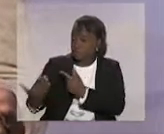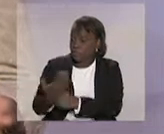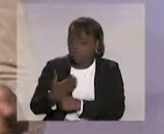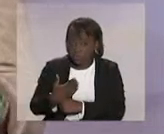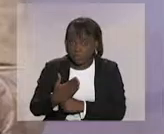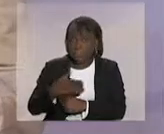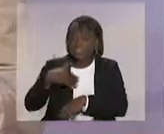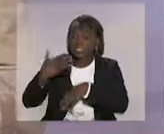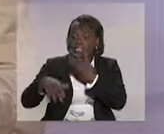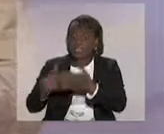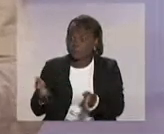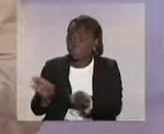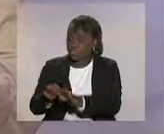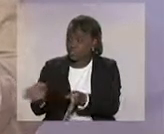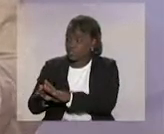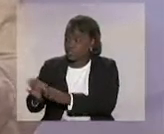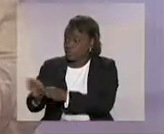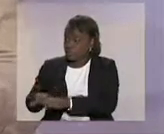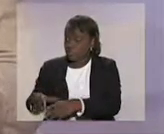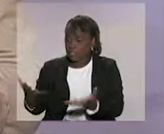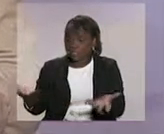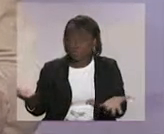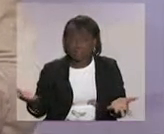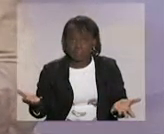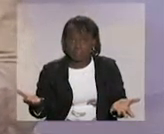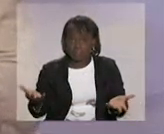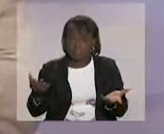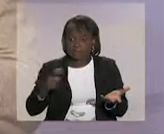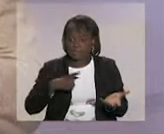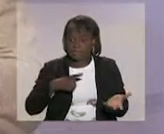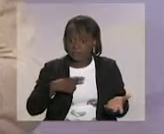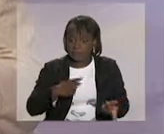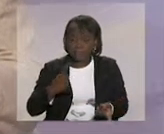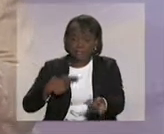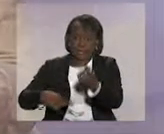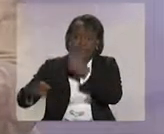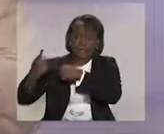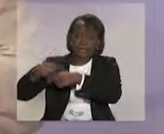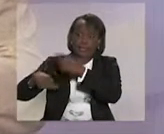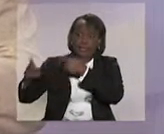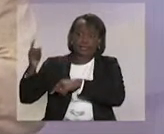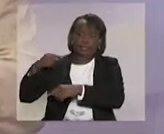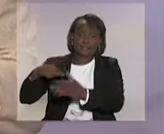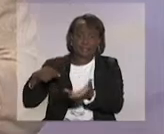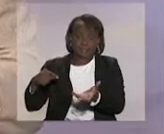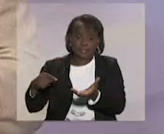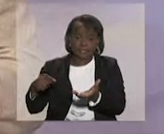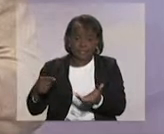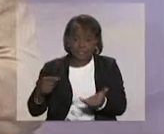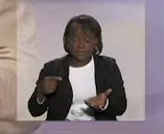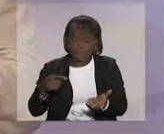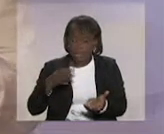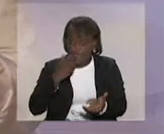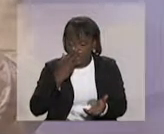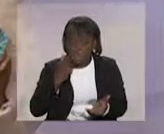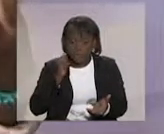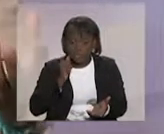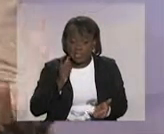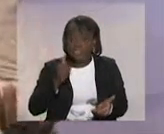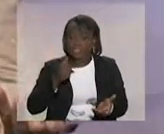atendimento e que esses organismos começam a se fechar, você tem aí um retrocesso muito grande com relação a